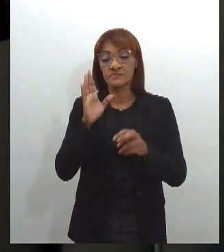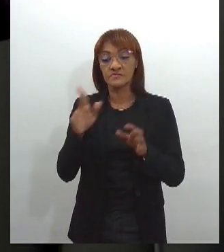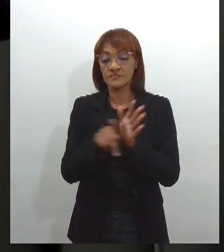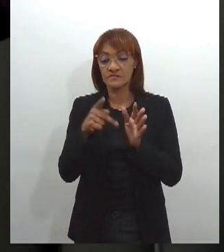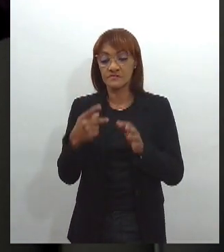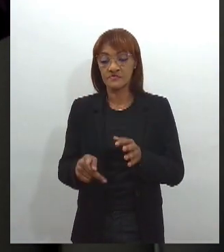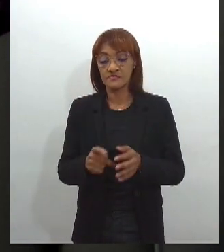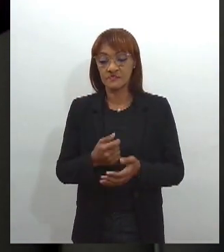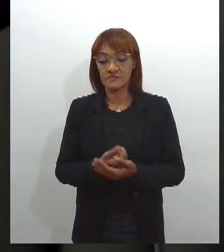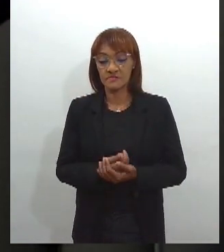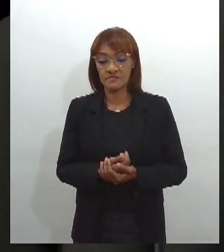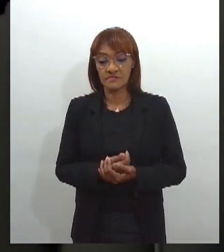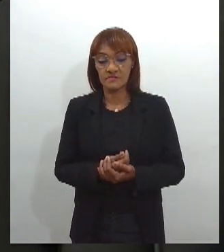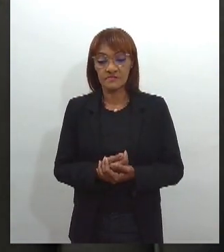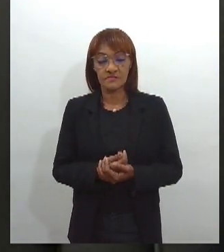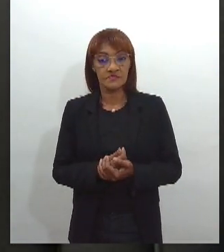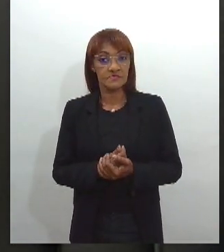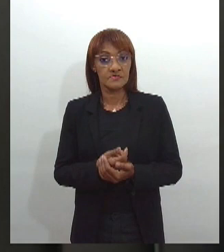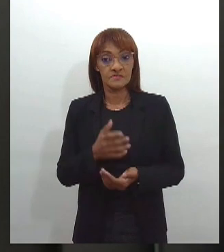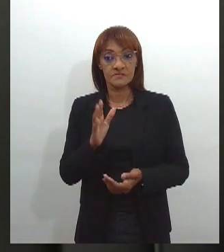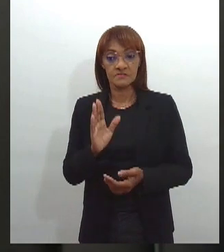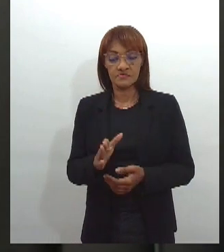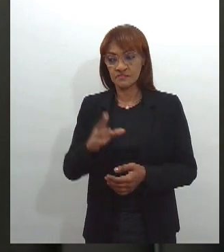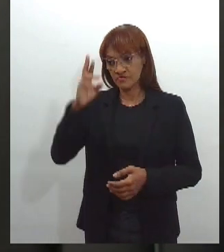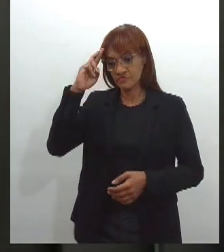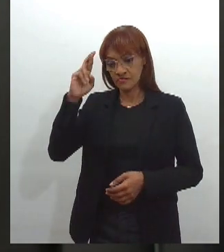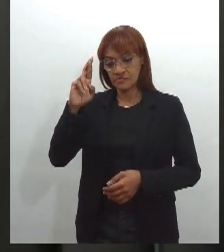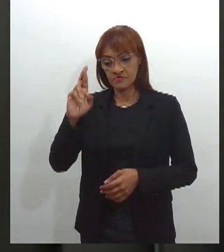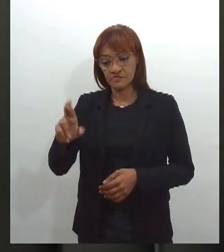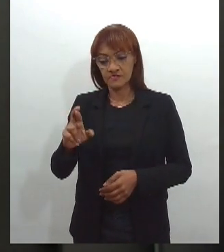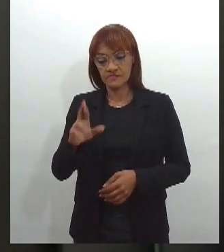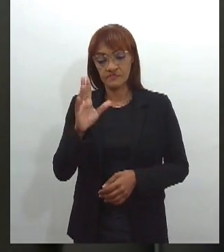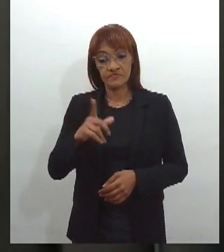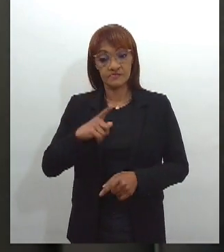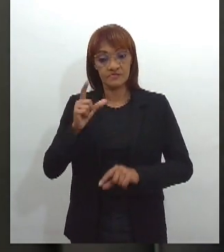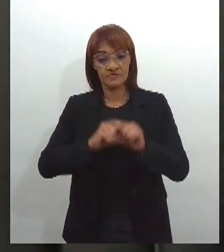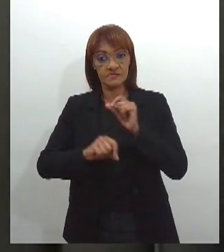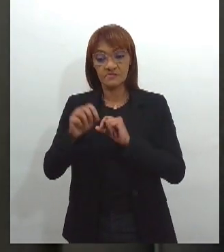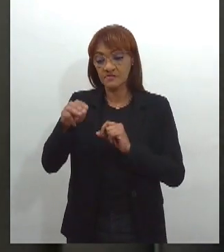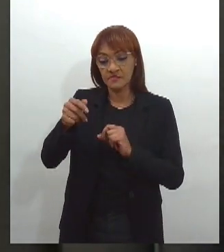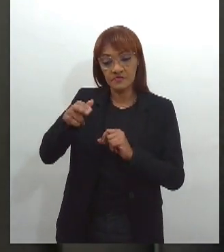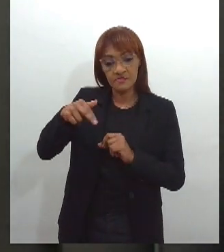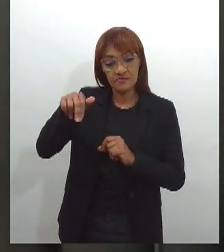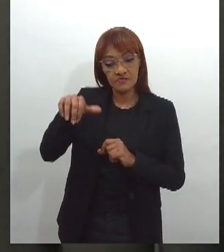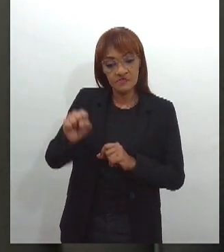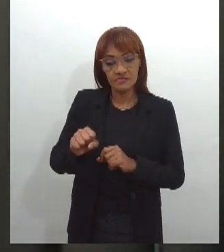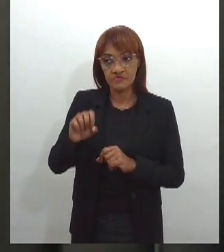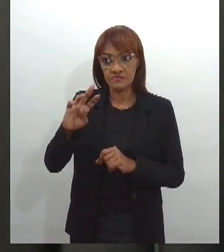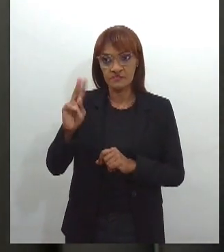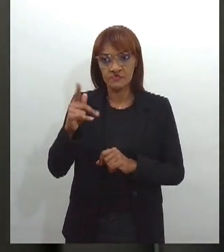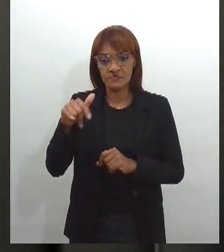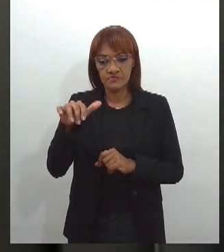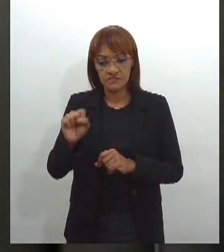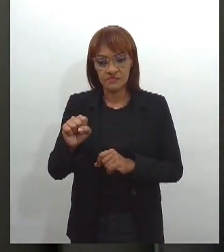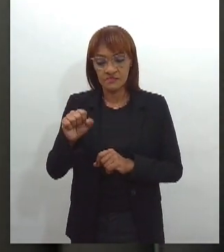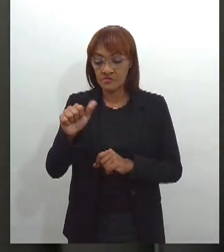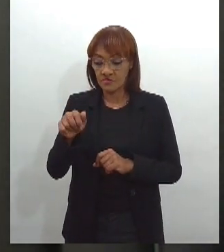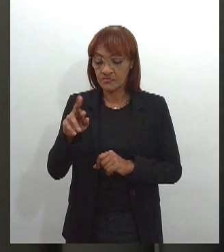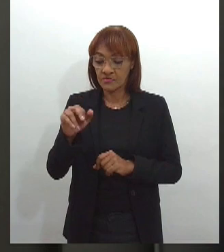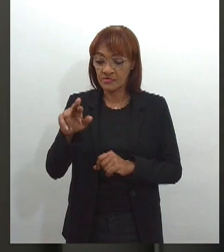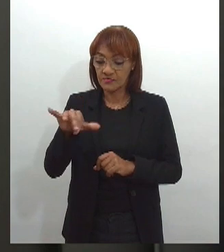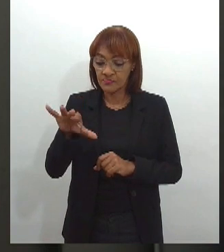o chefe-geral da Embrapa Tabuleiros Costeiros, Marcos Aurélio Cruz, está aqui com a gente hoje. Muito boa tarde,